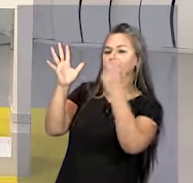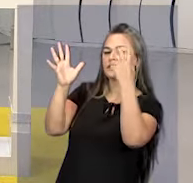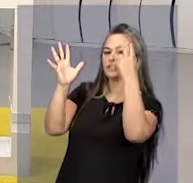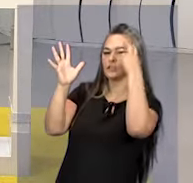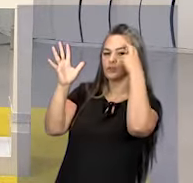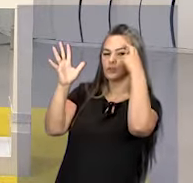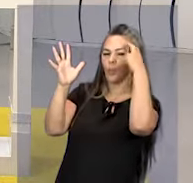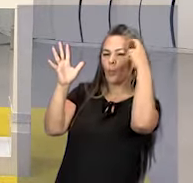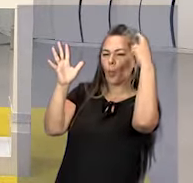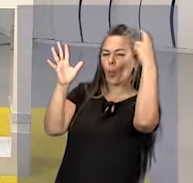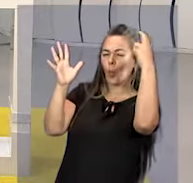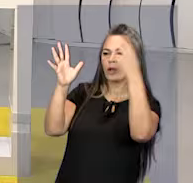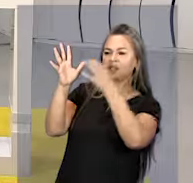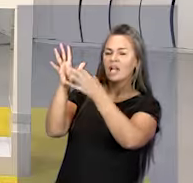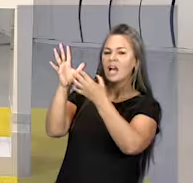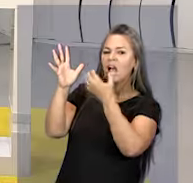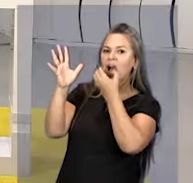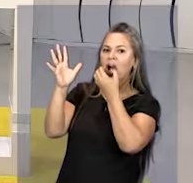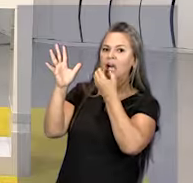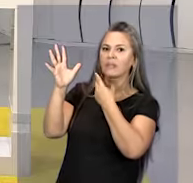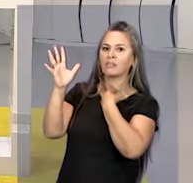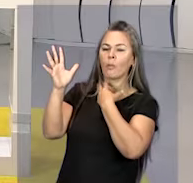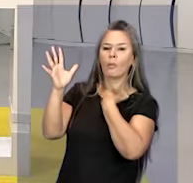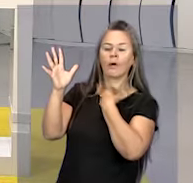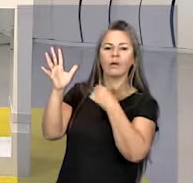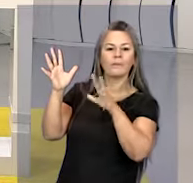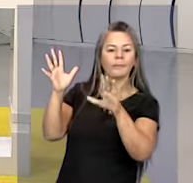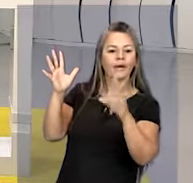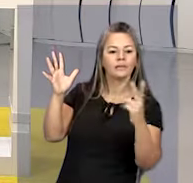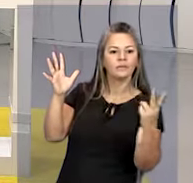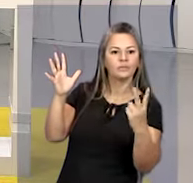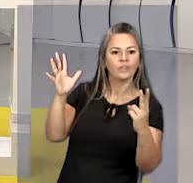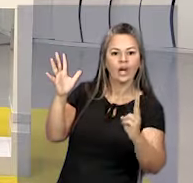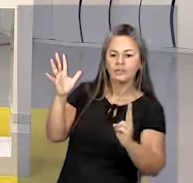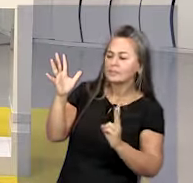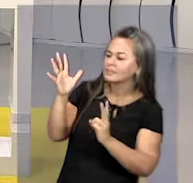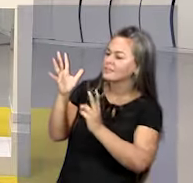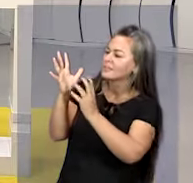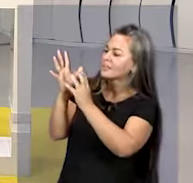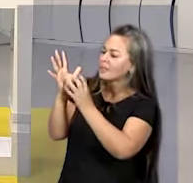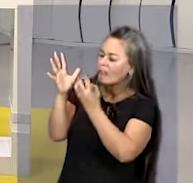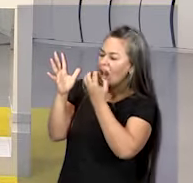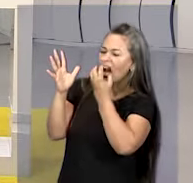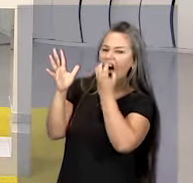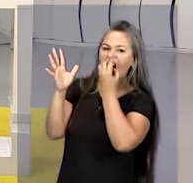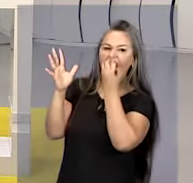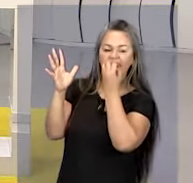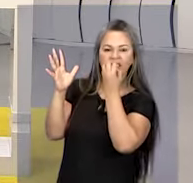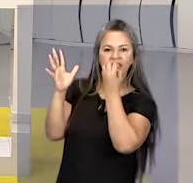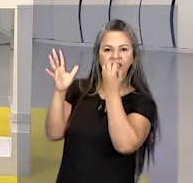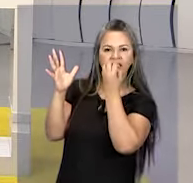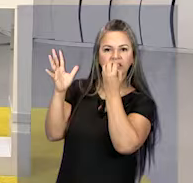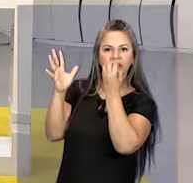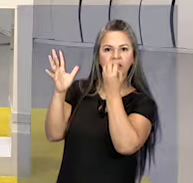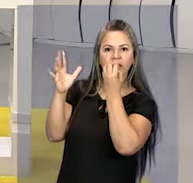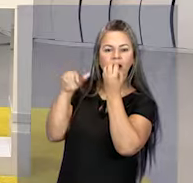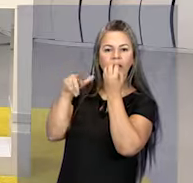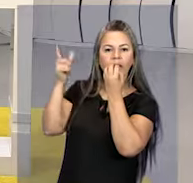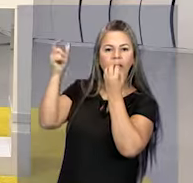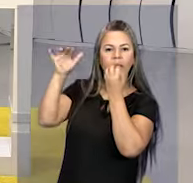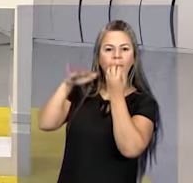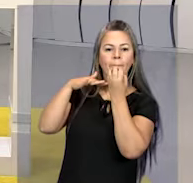comeram, eles acabaram sendo castigados e expulsos daquele jardim, e aí as coisas más entraram no